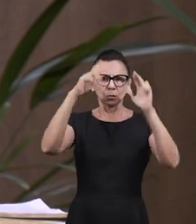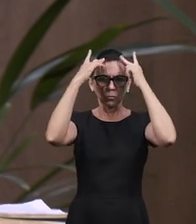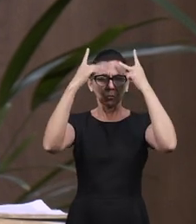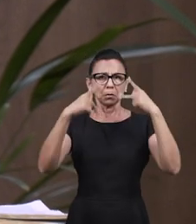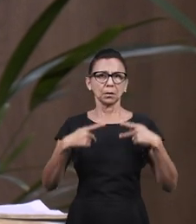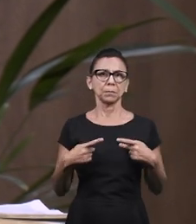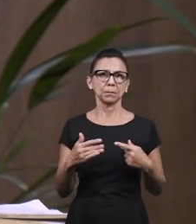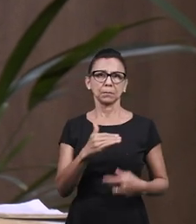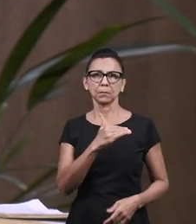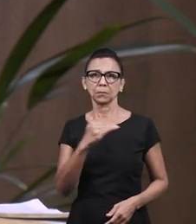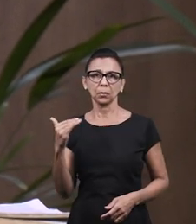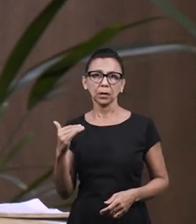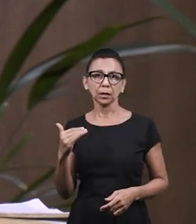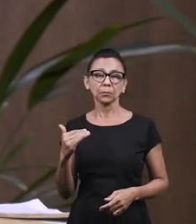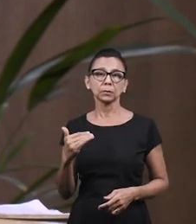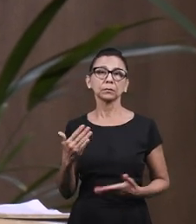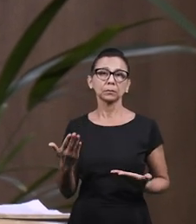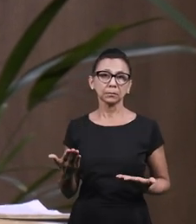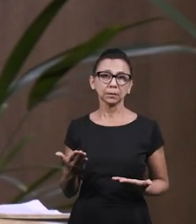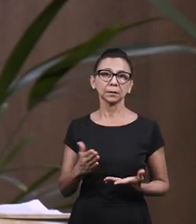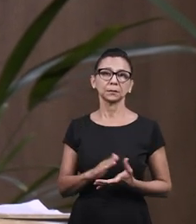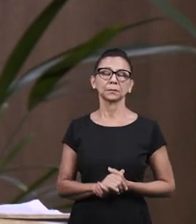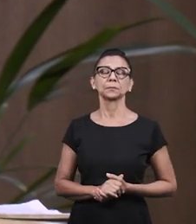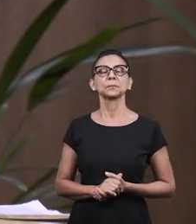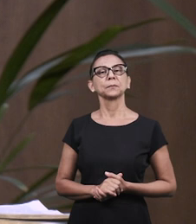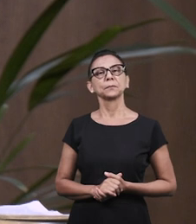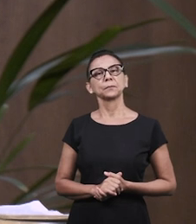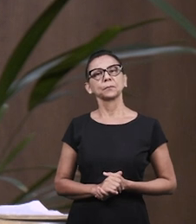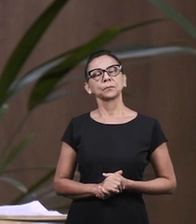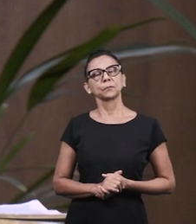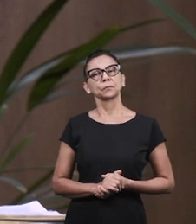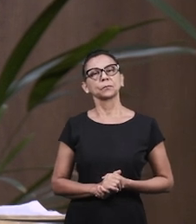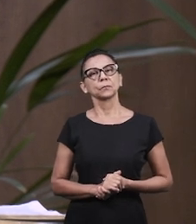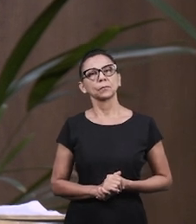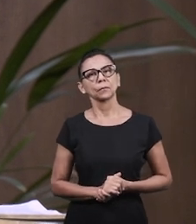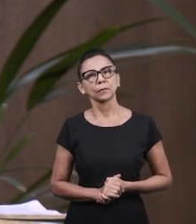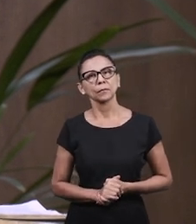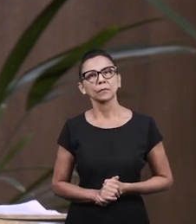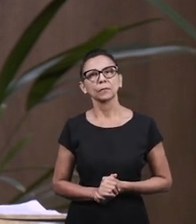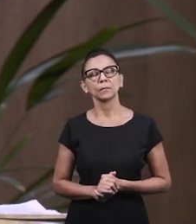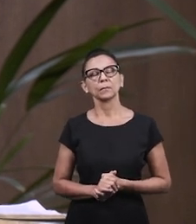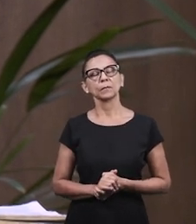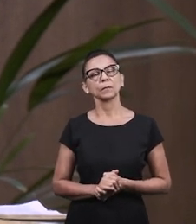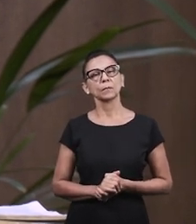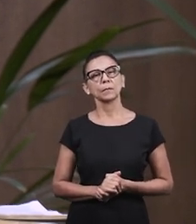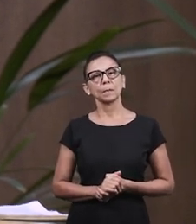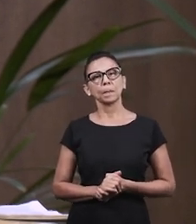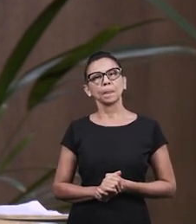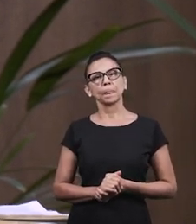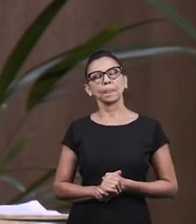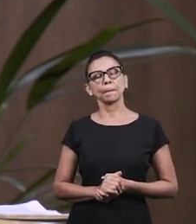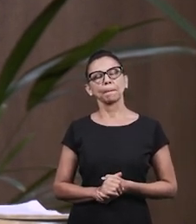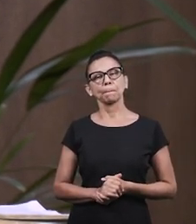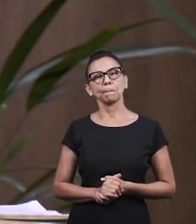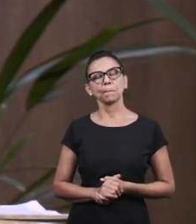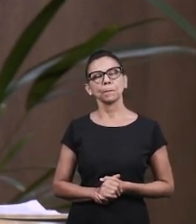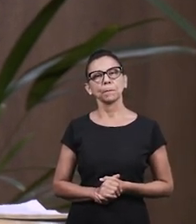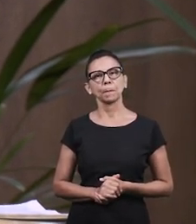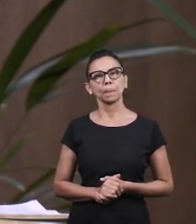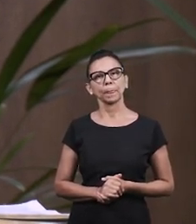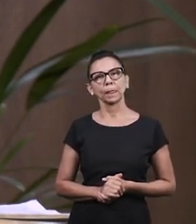a história dele, ele é transmitida a outra geração porque ele tem um tempo